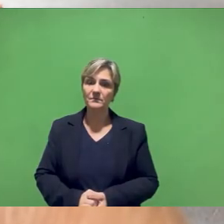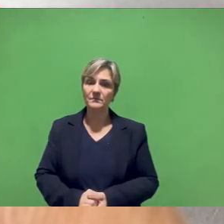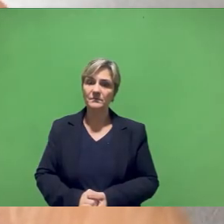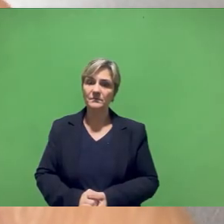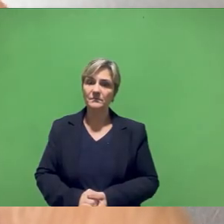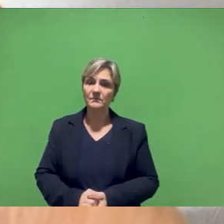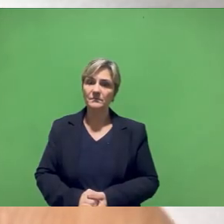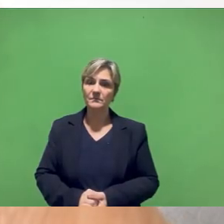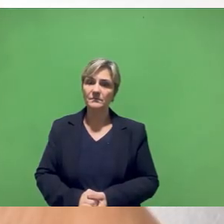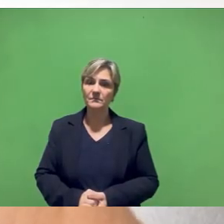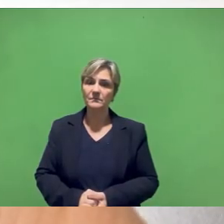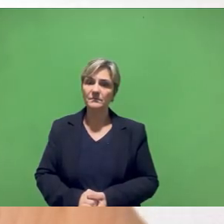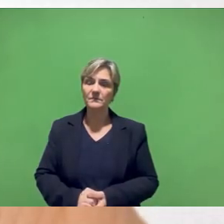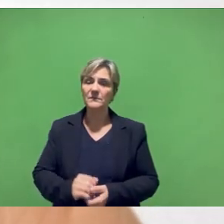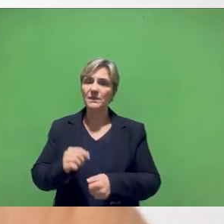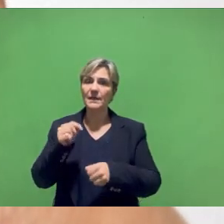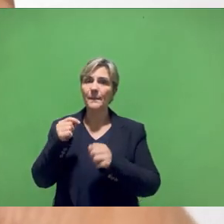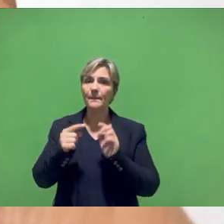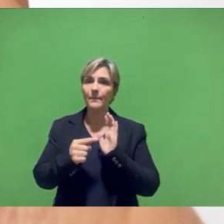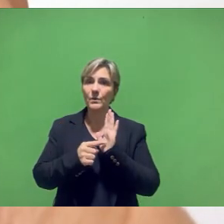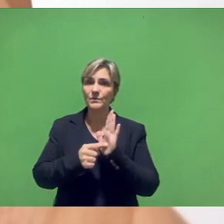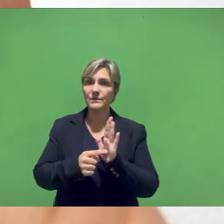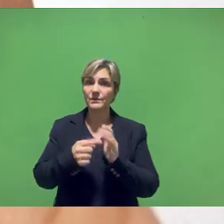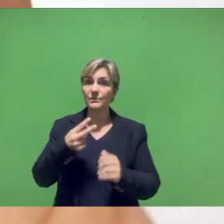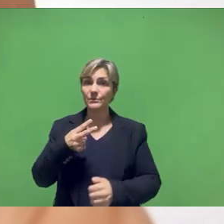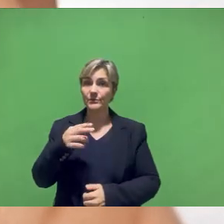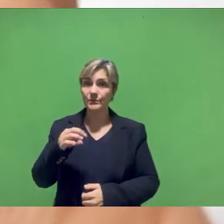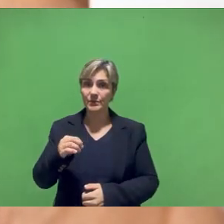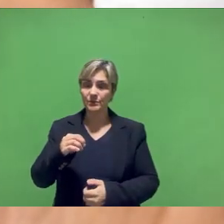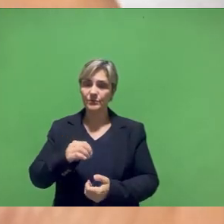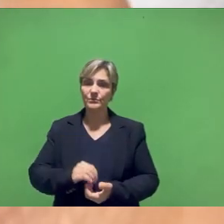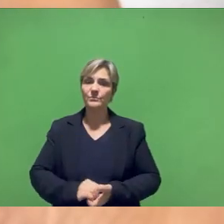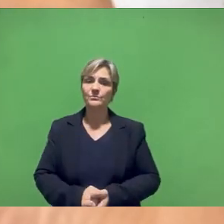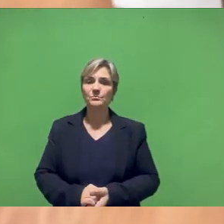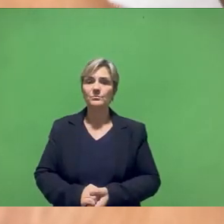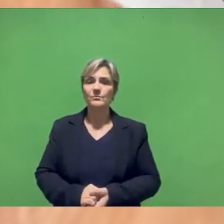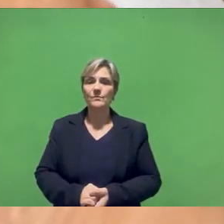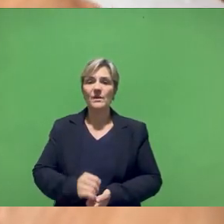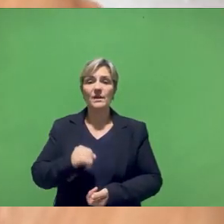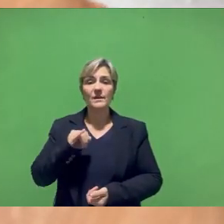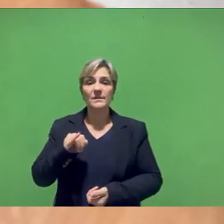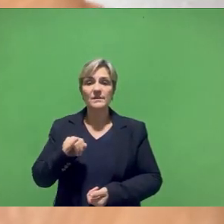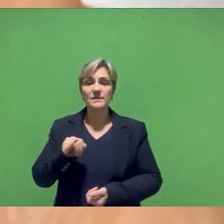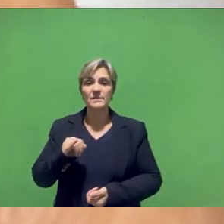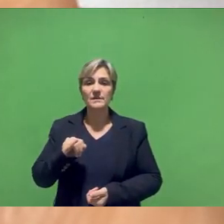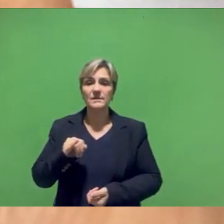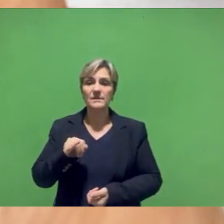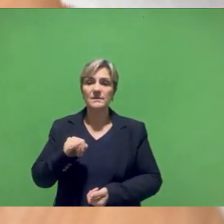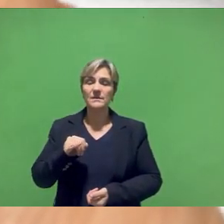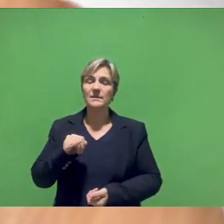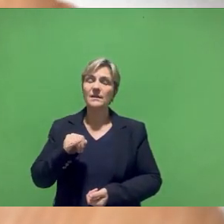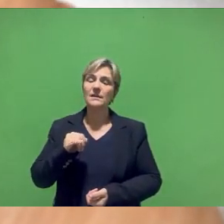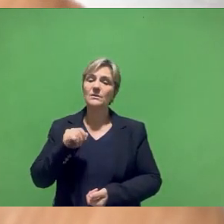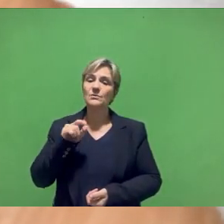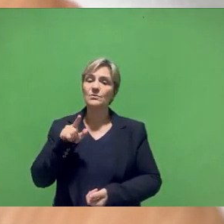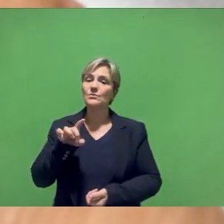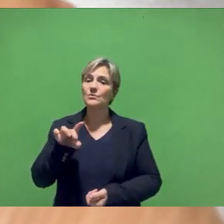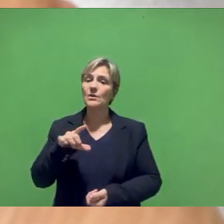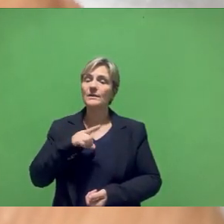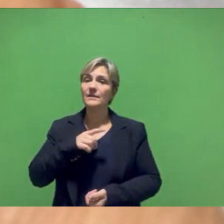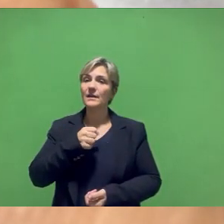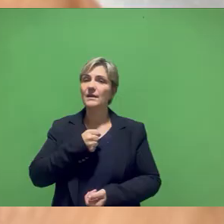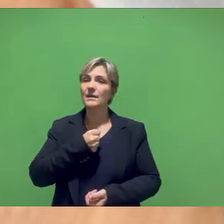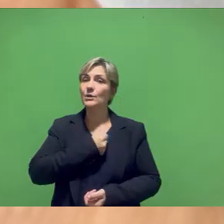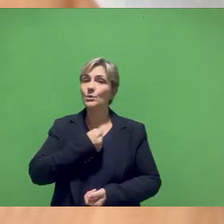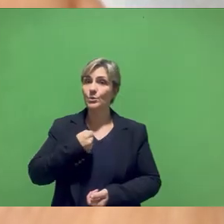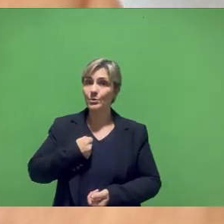apontando pro risco do 20. Se for... Tá vendo que aqui só tem números pares, ó. Se